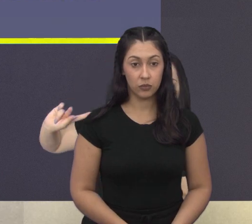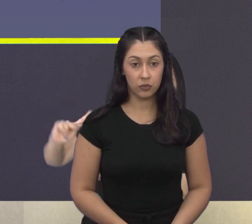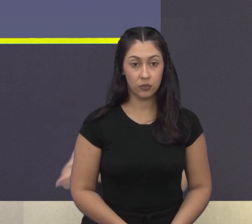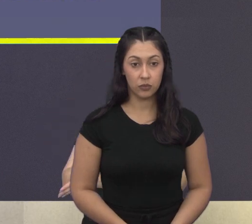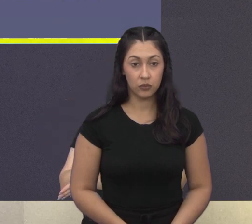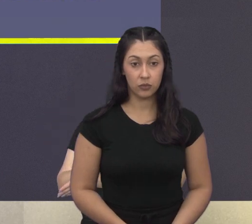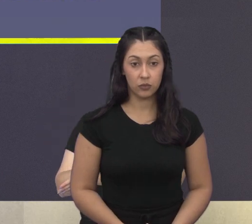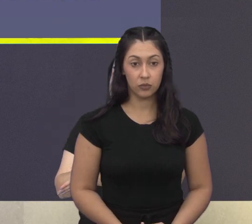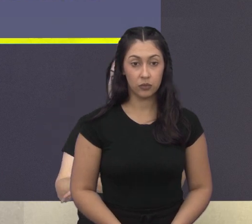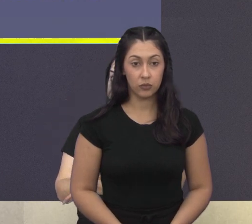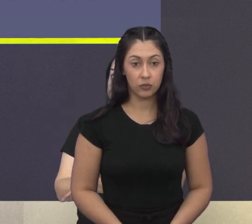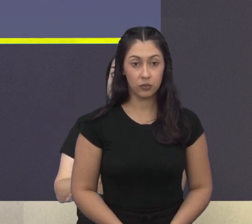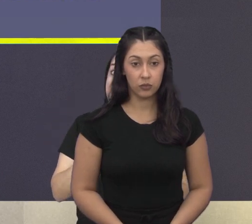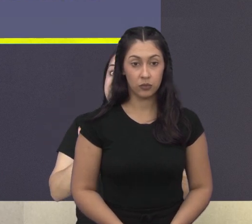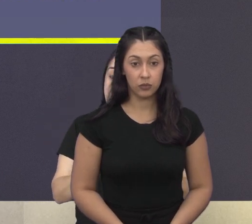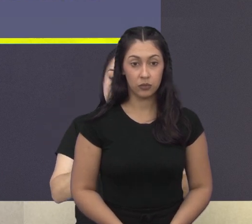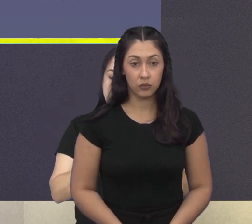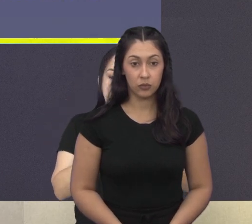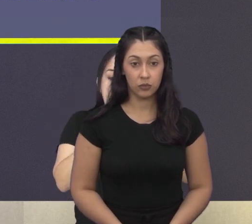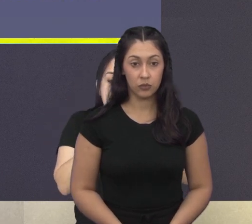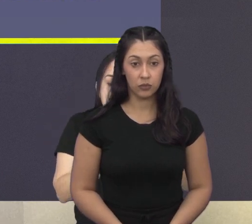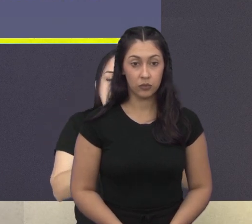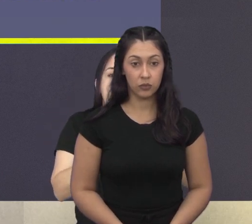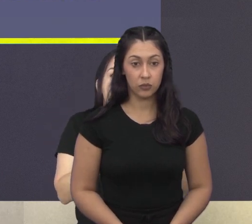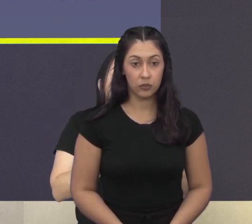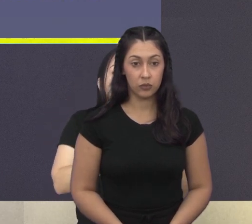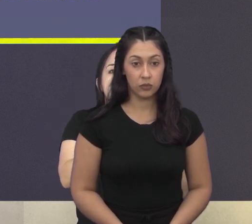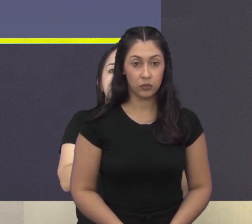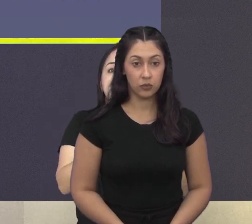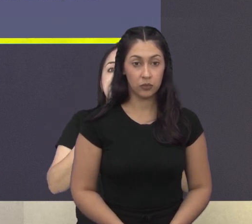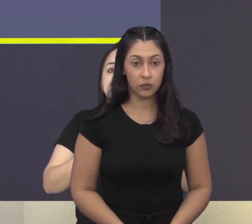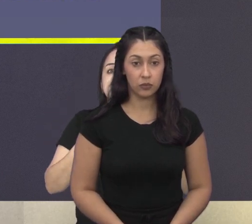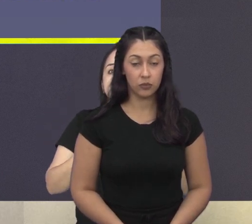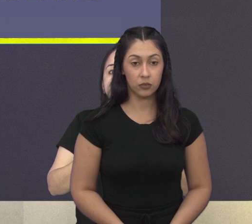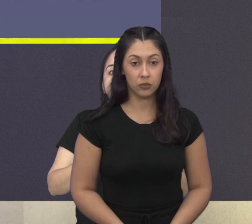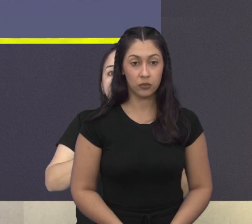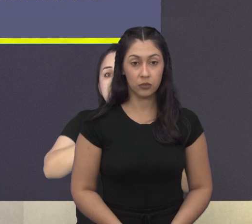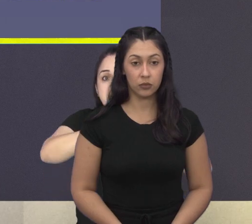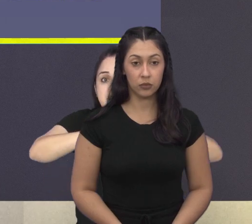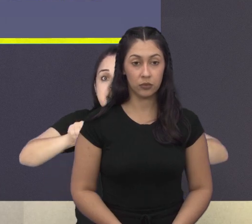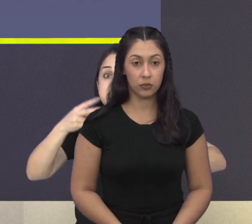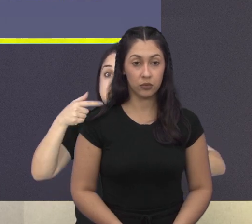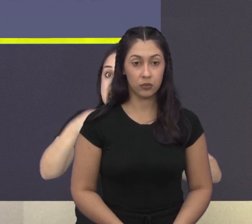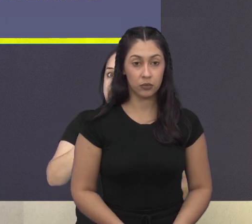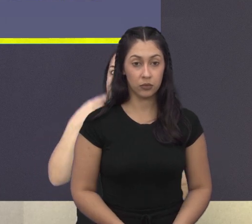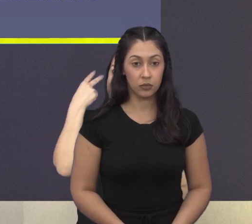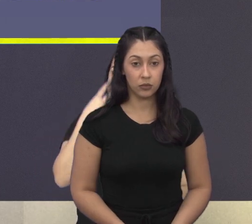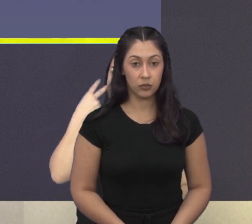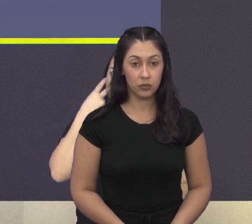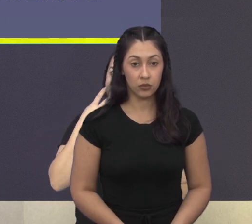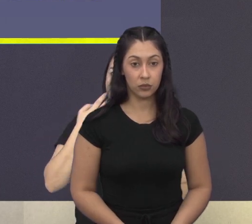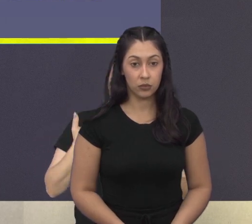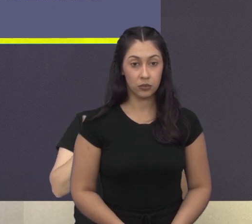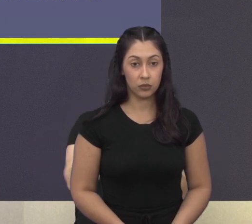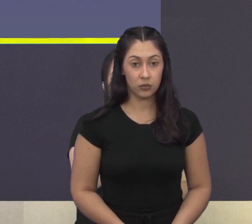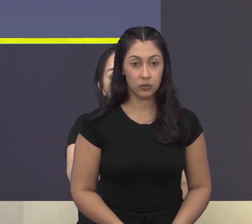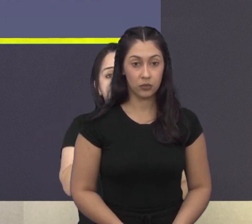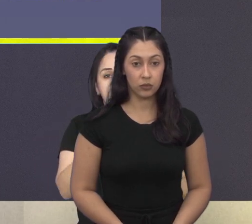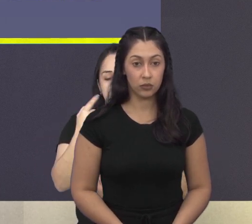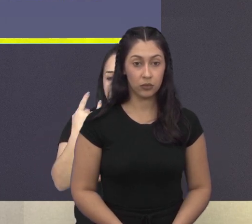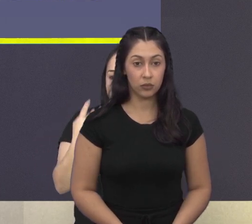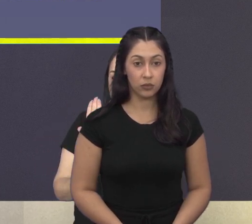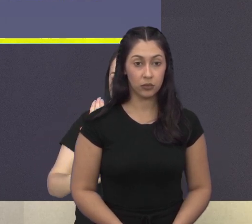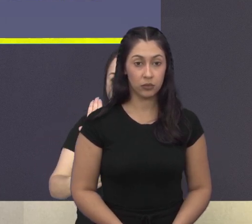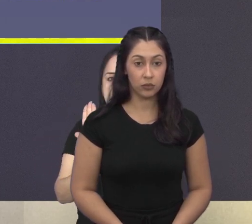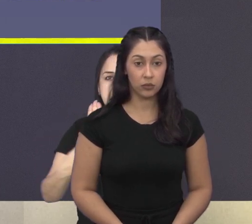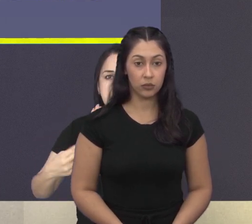de competência da Prefeitura. Para ser aberta, a SEI precisa da aprovação de no mínimo 7 vereadores ou de um requerimento